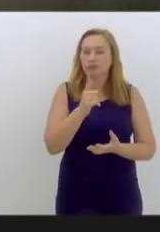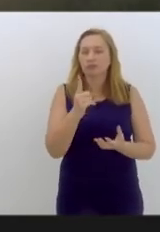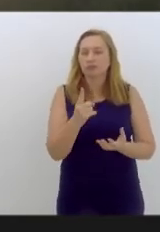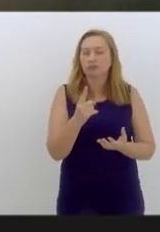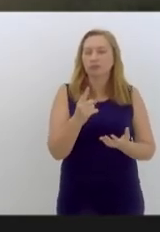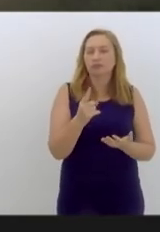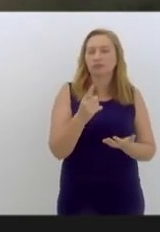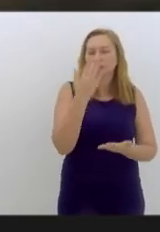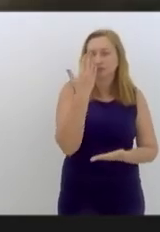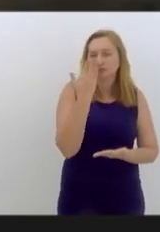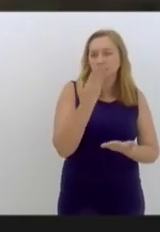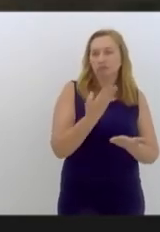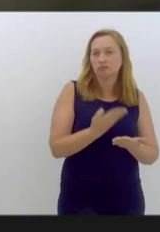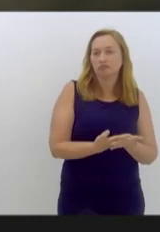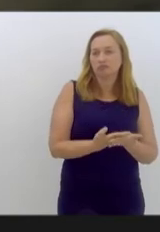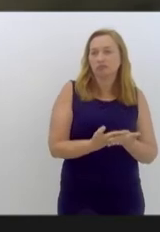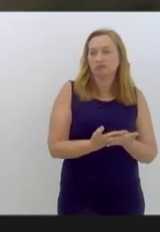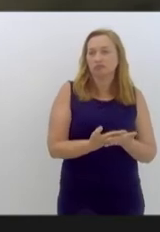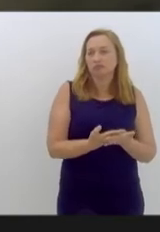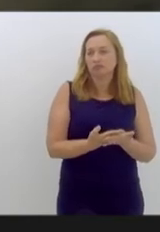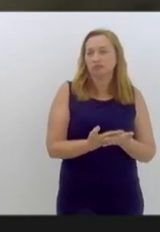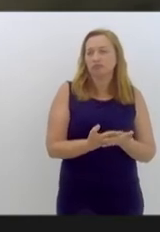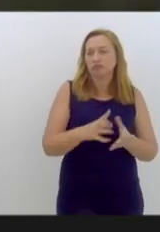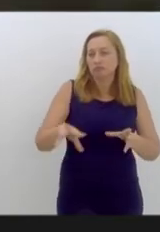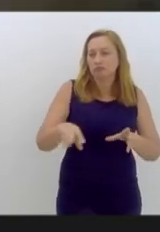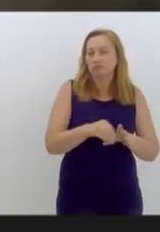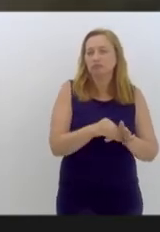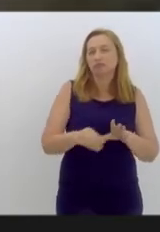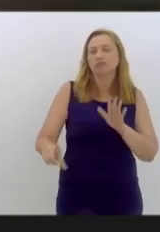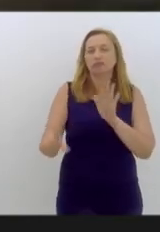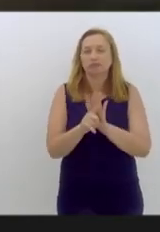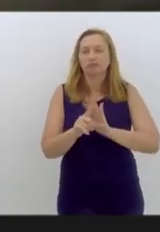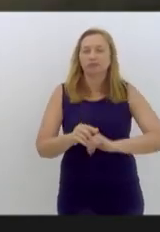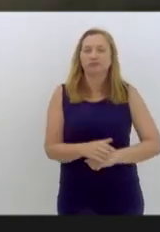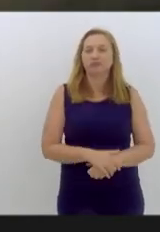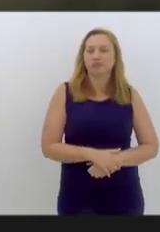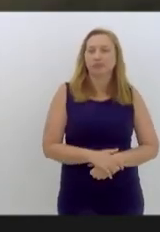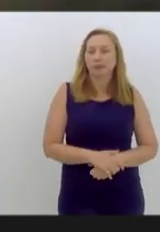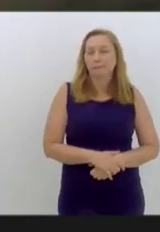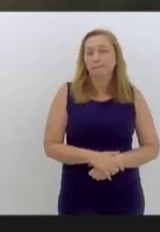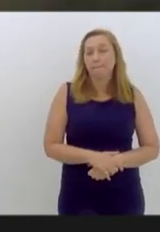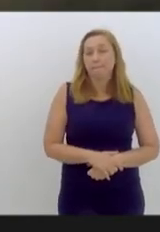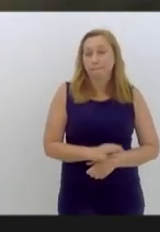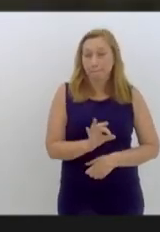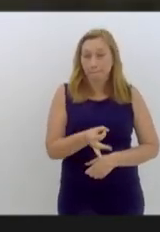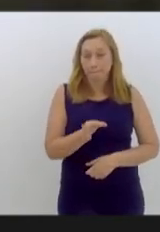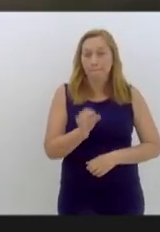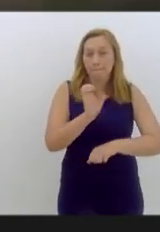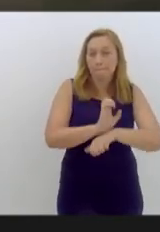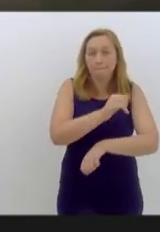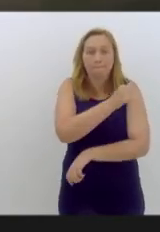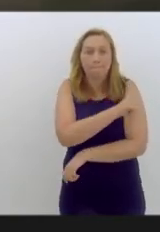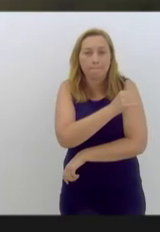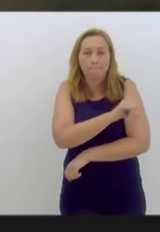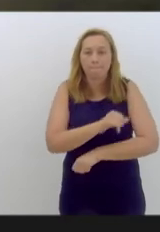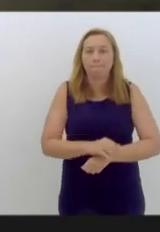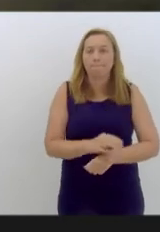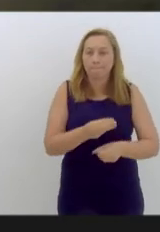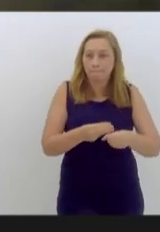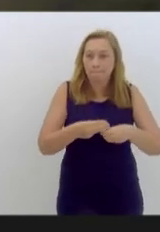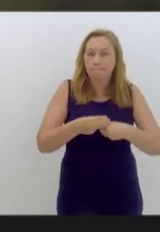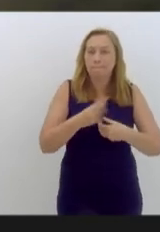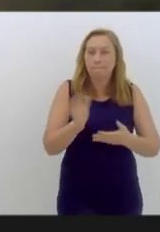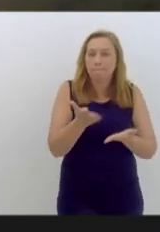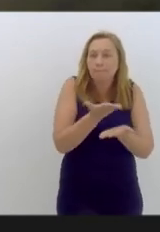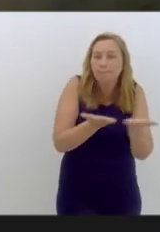prazo de publicação e de implementação da lei. Porque senão, de cara, o Estado do Rio de Janeiro e seus municípios já